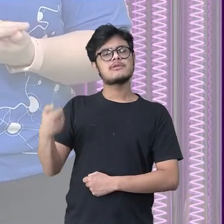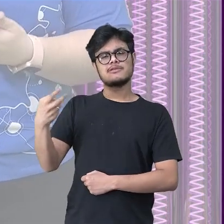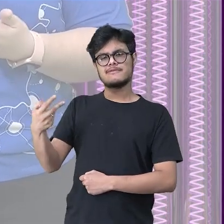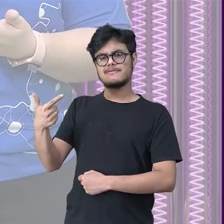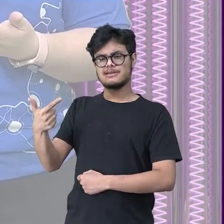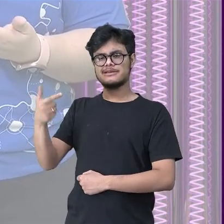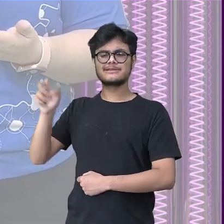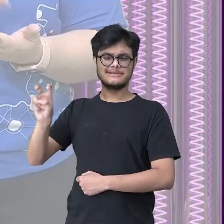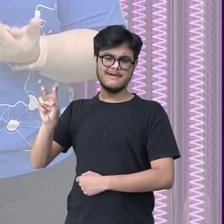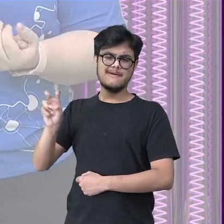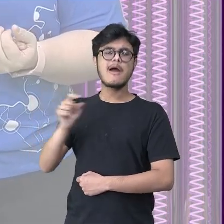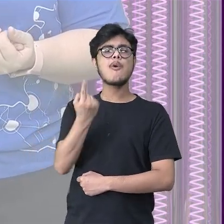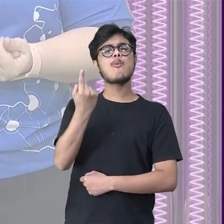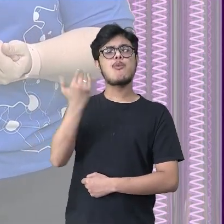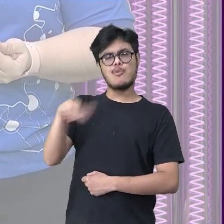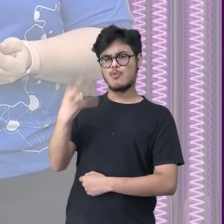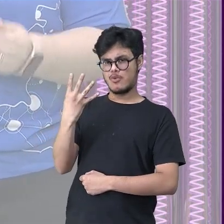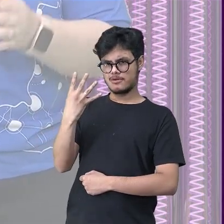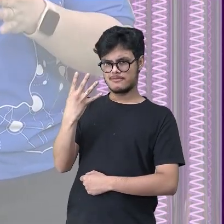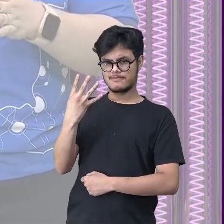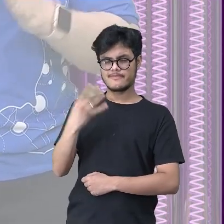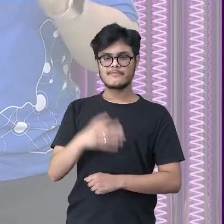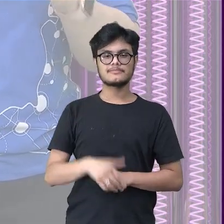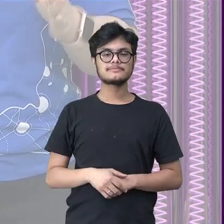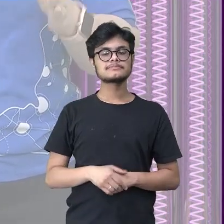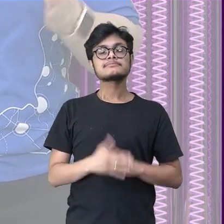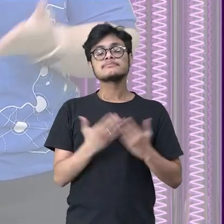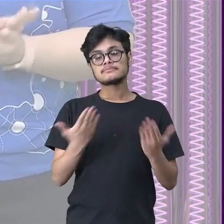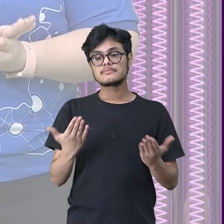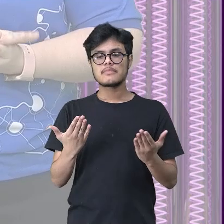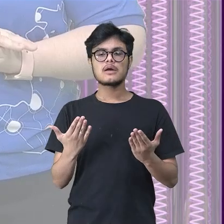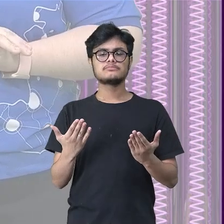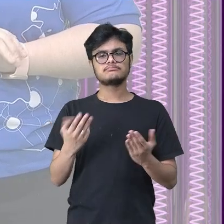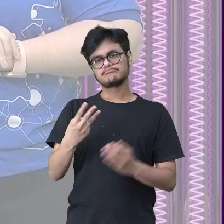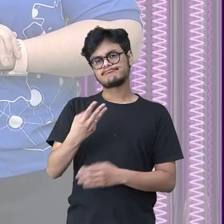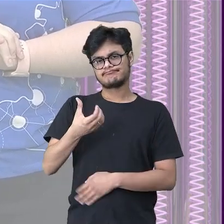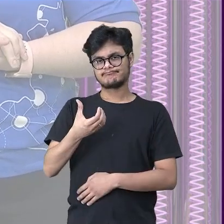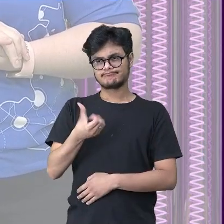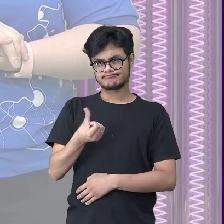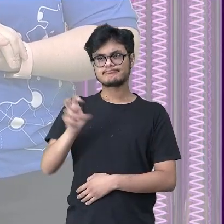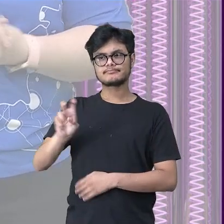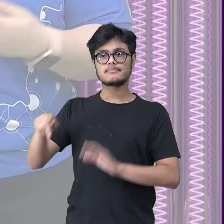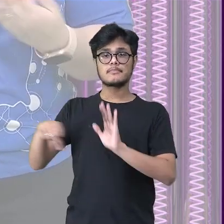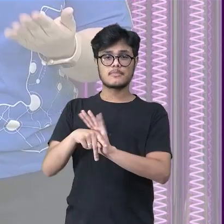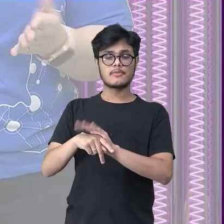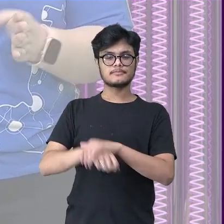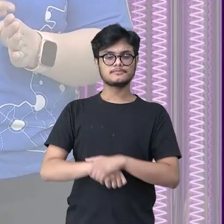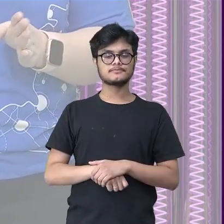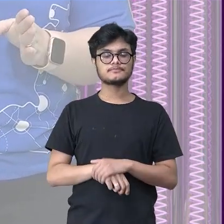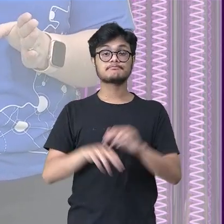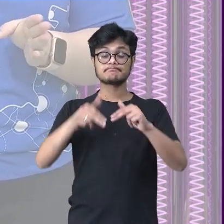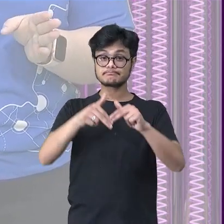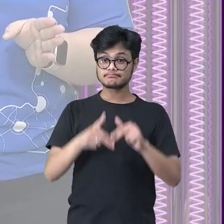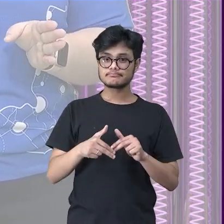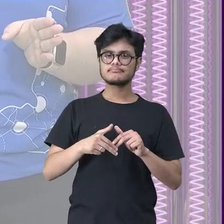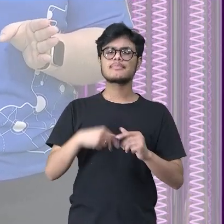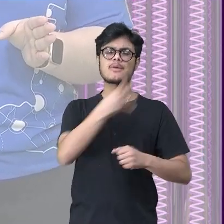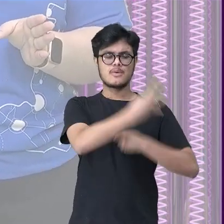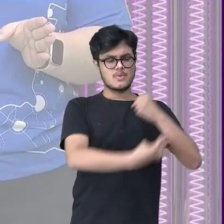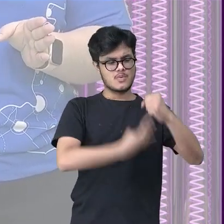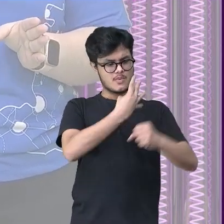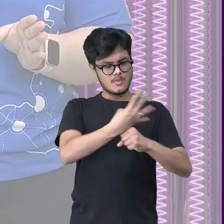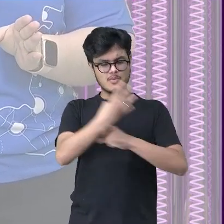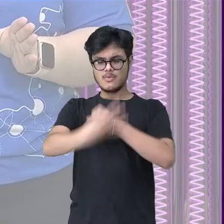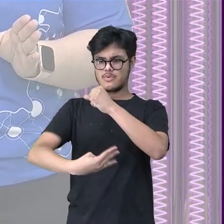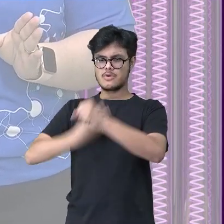é exatamente 1/4 de dia, né? Mas aí a gente arredonda para 365. Por isso que de 4 em 4 anos a gente